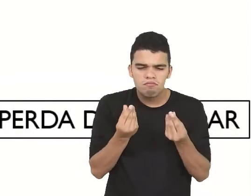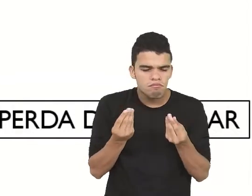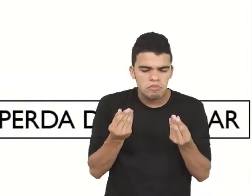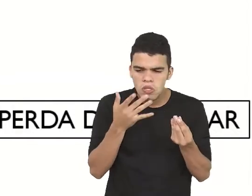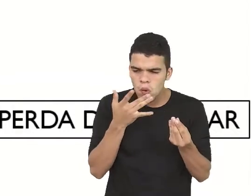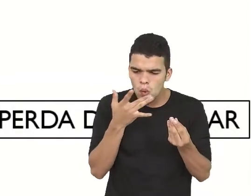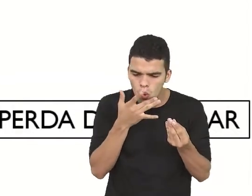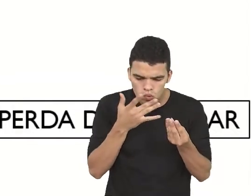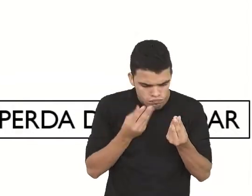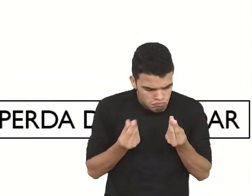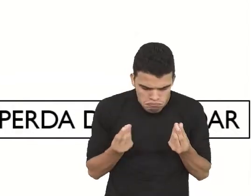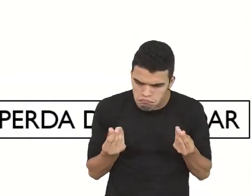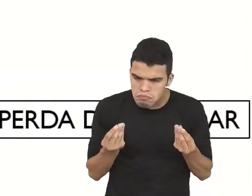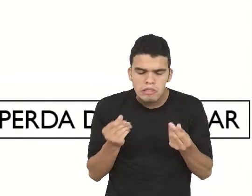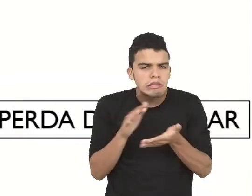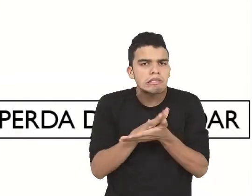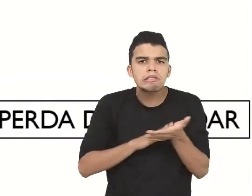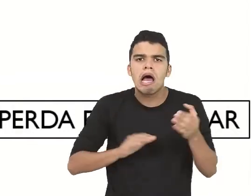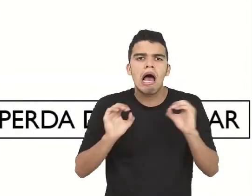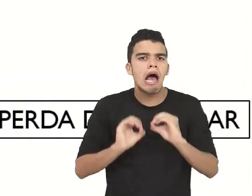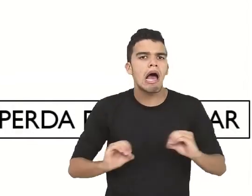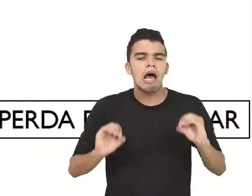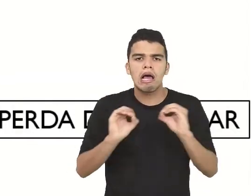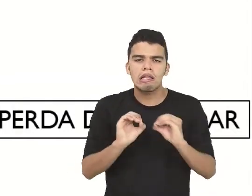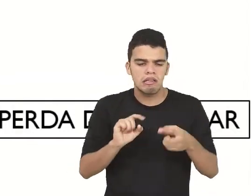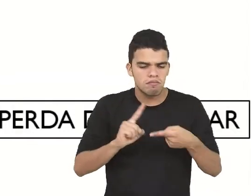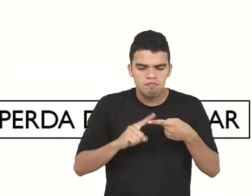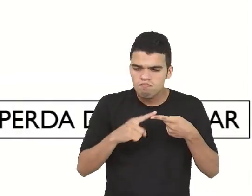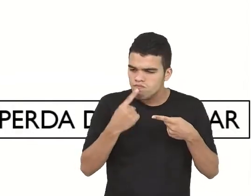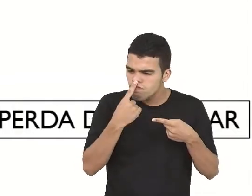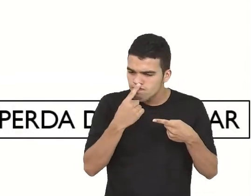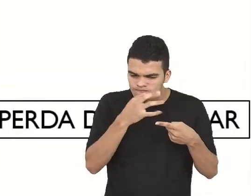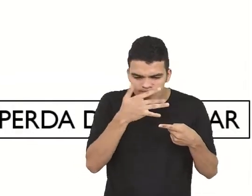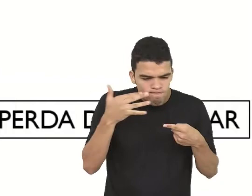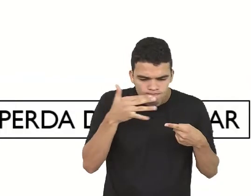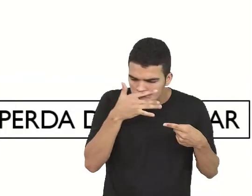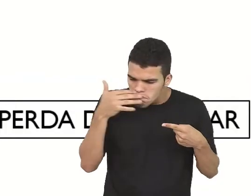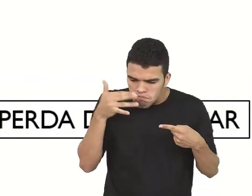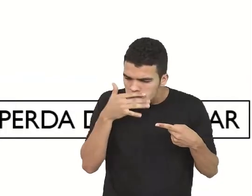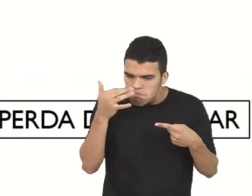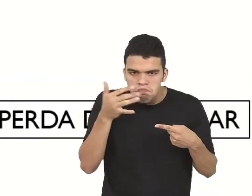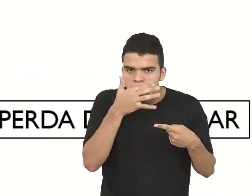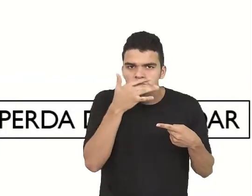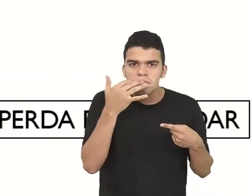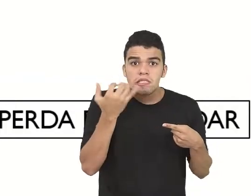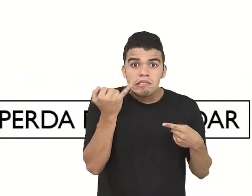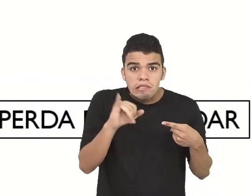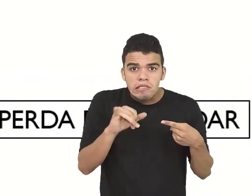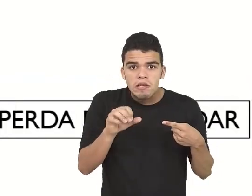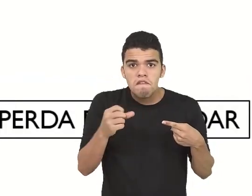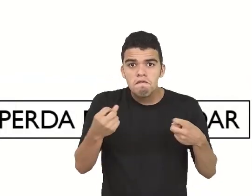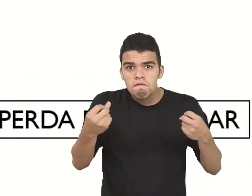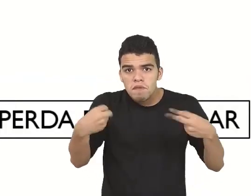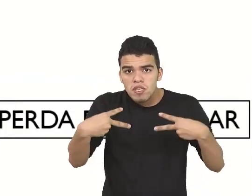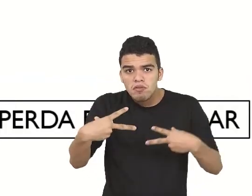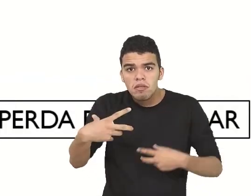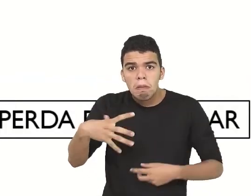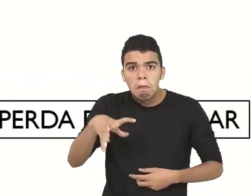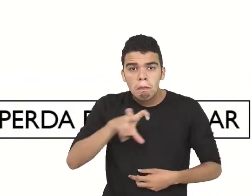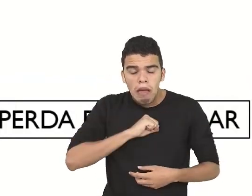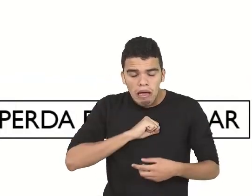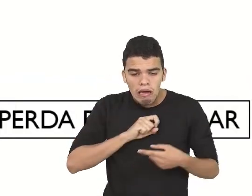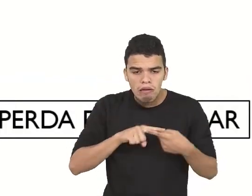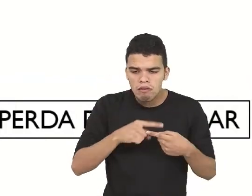Covid, geralmente ela não consegue sentir o cheiro das coisas enquanto ela estiver com os sintomas da doença, né? E também ela não